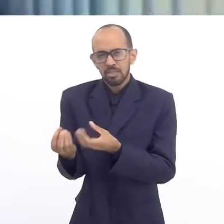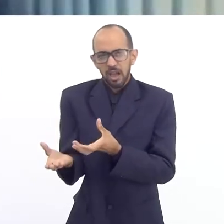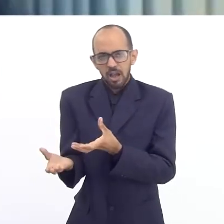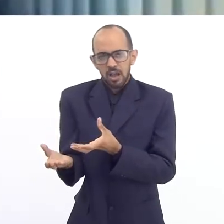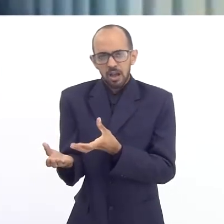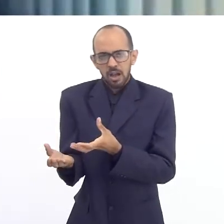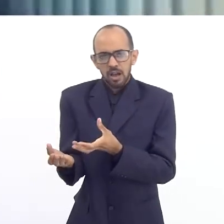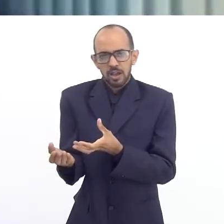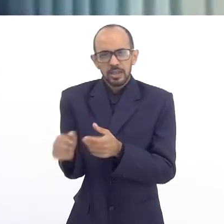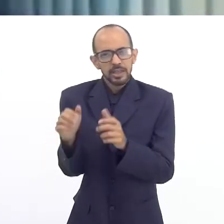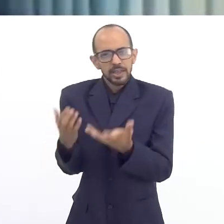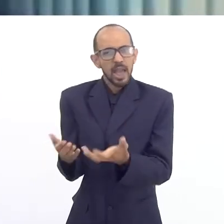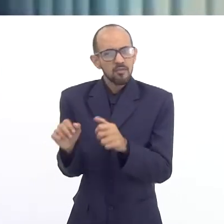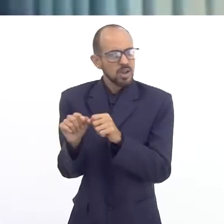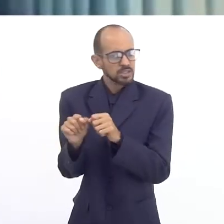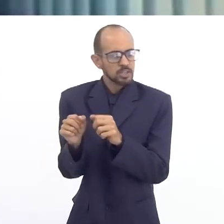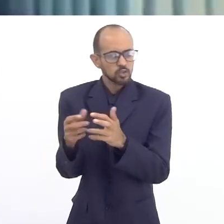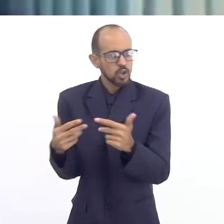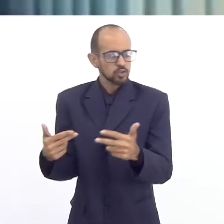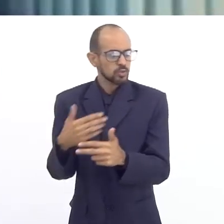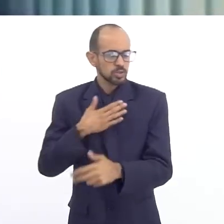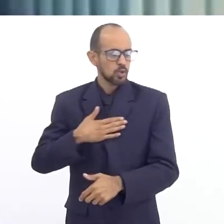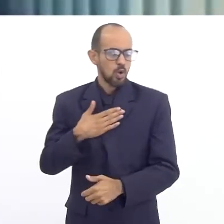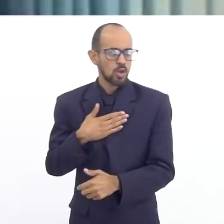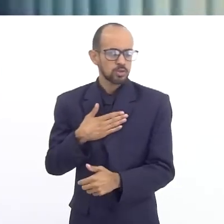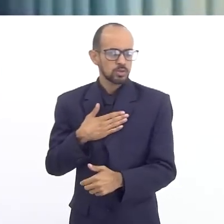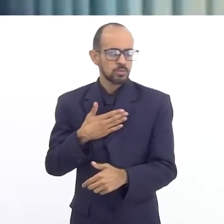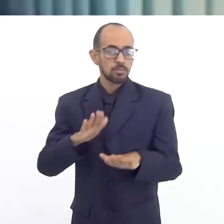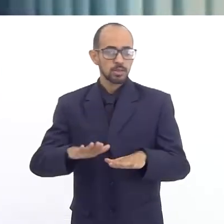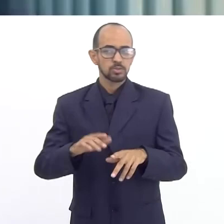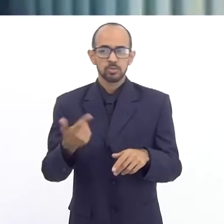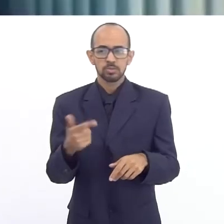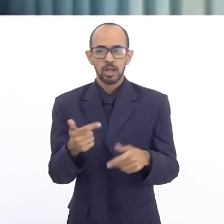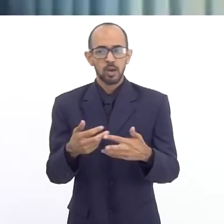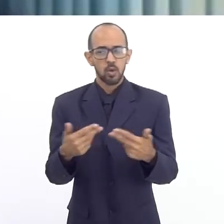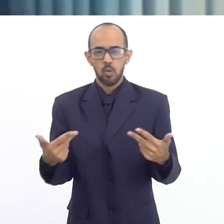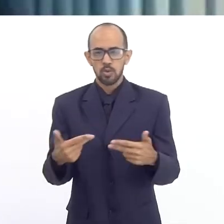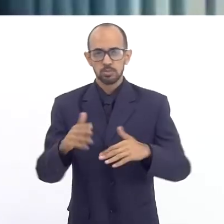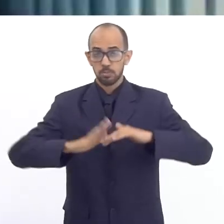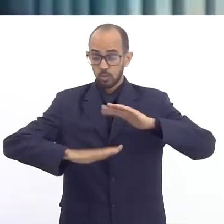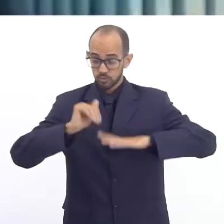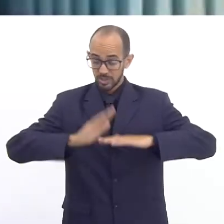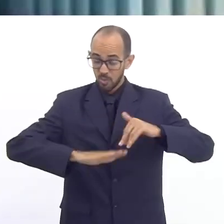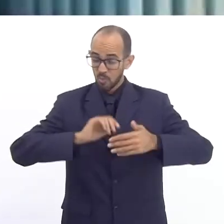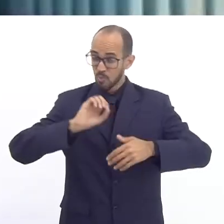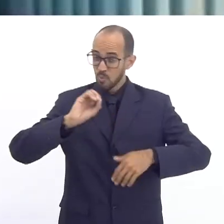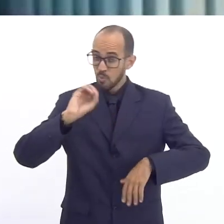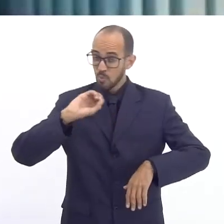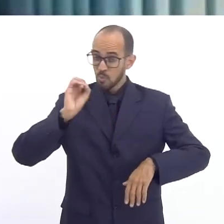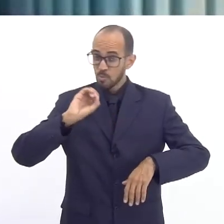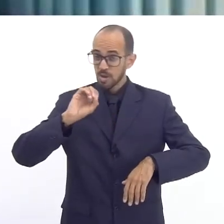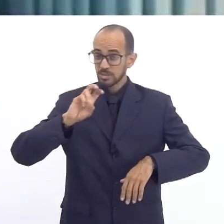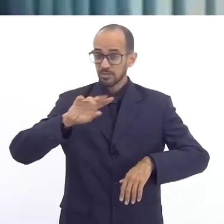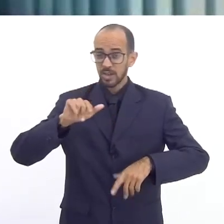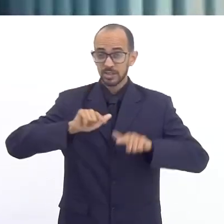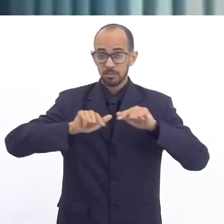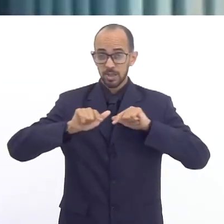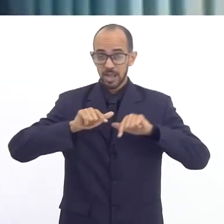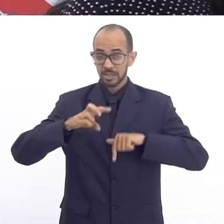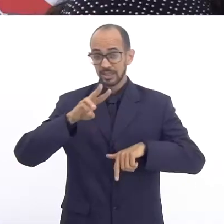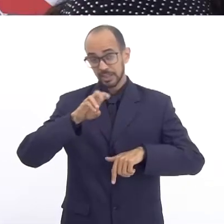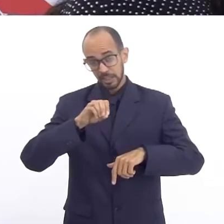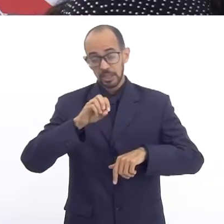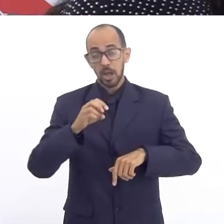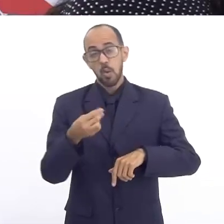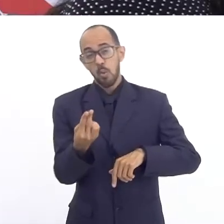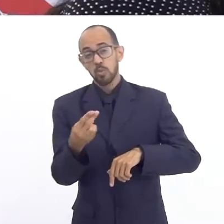fazer o que gostam. Olha, gente, não existe nenhuma profissão no mundo em que você, durante 30 ou 35